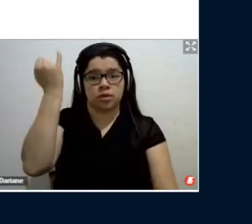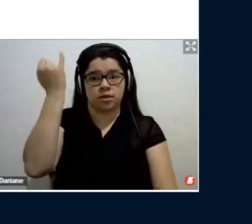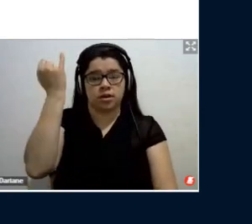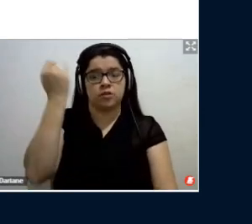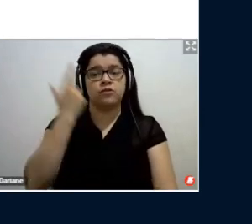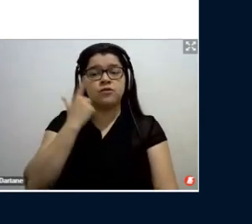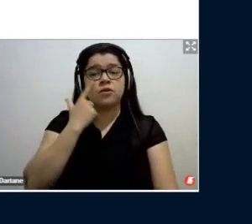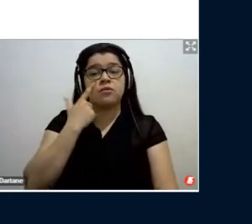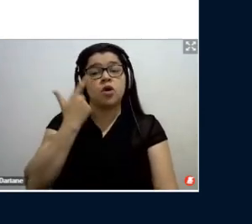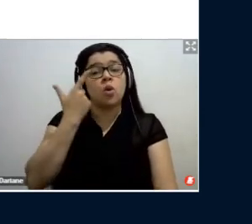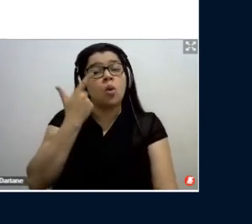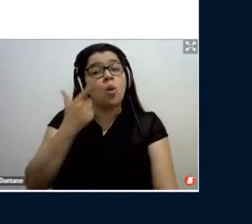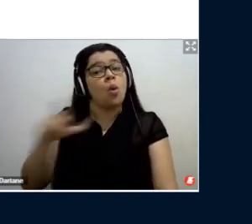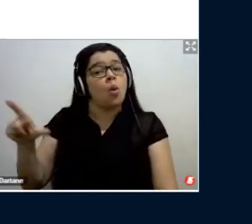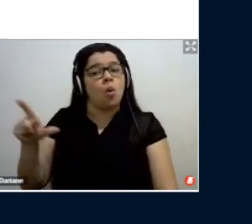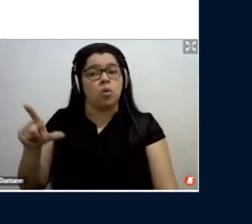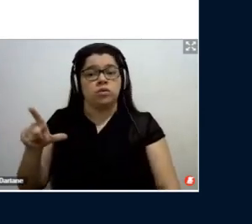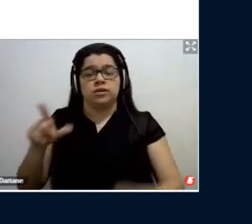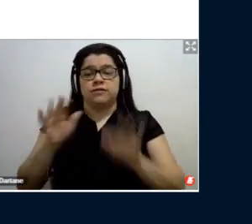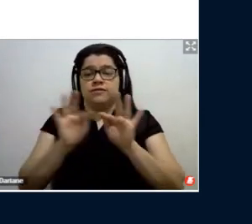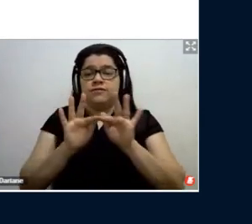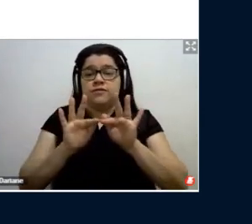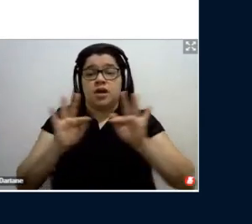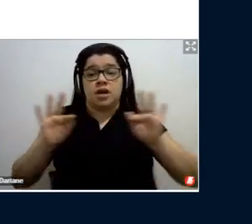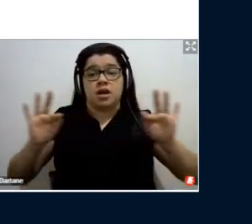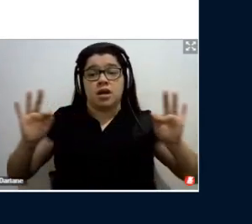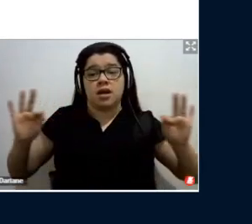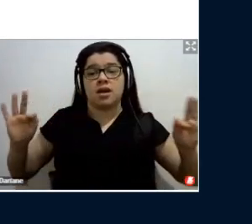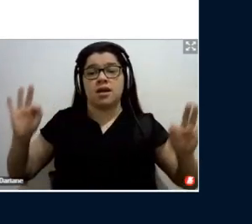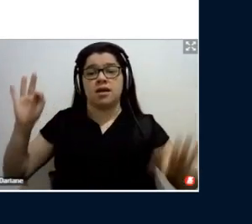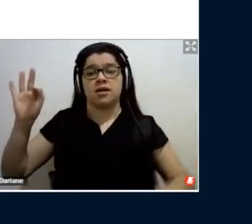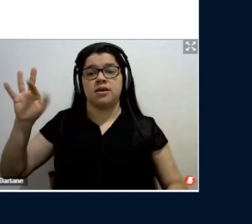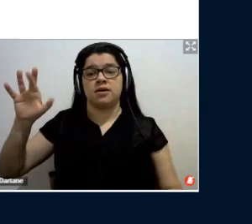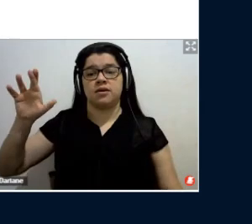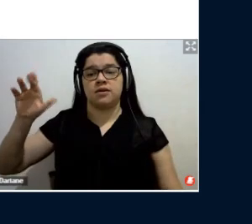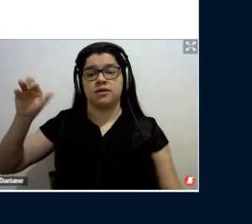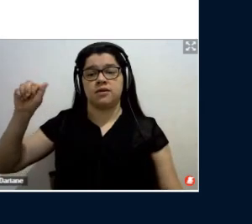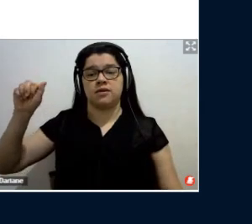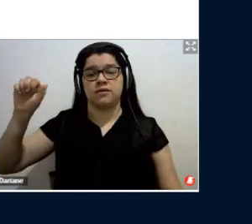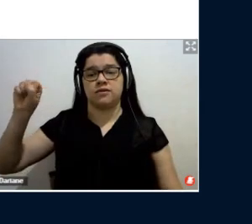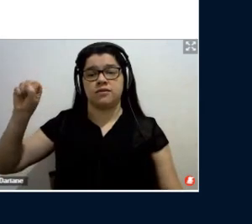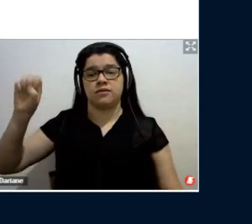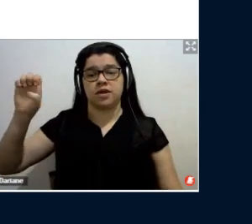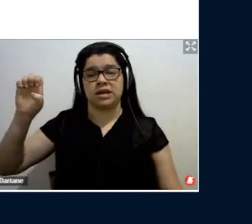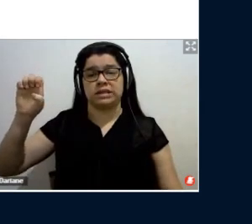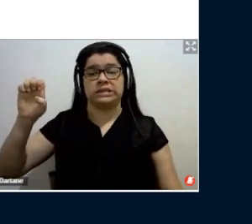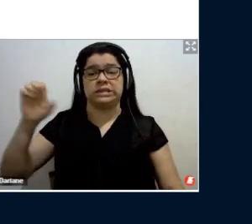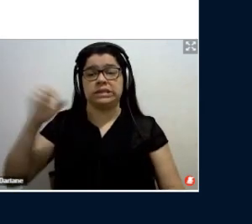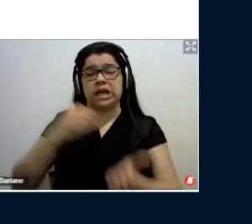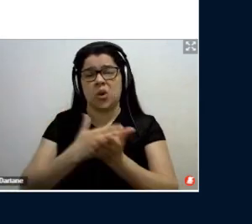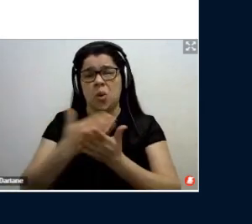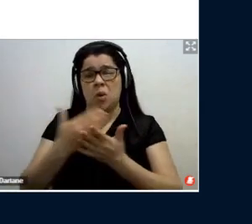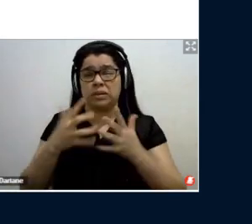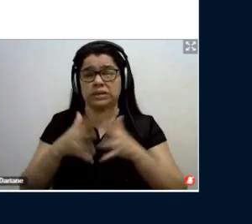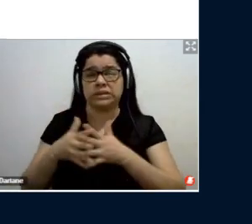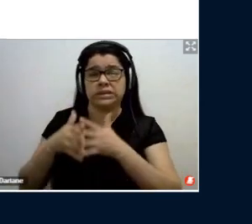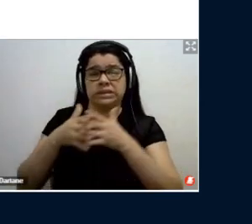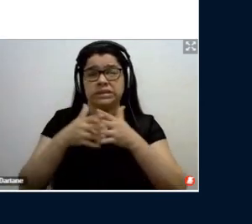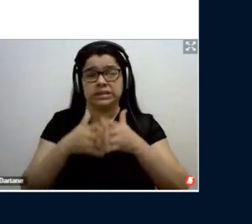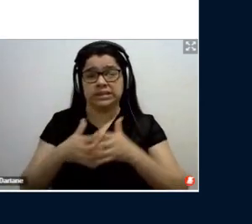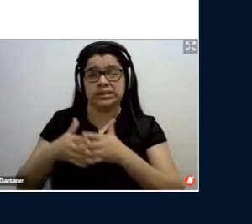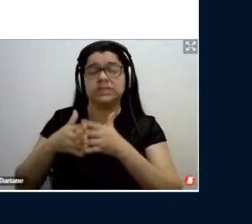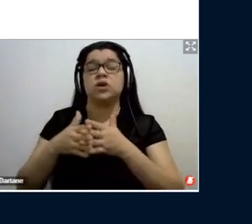frase, maior um pouco, e vocês vão ver como a coisa começa a se complicar e eu preciso,